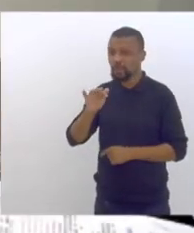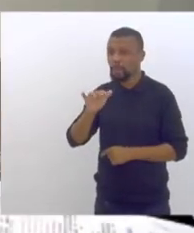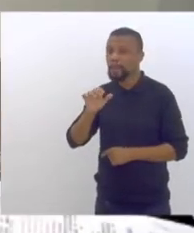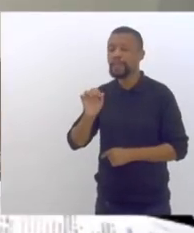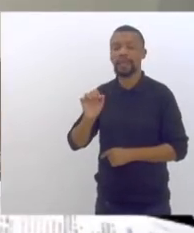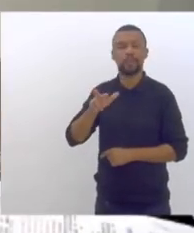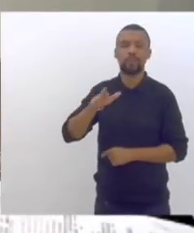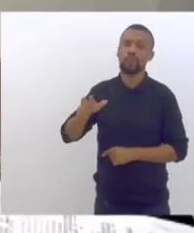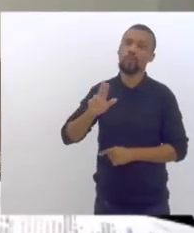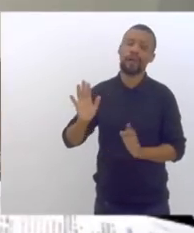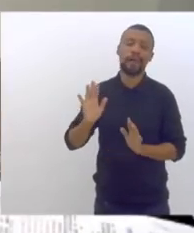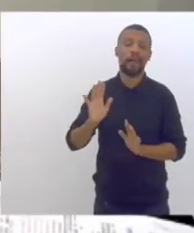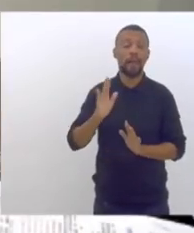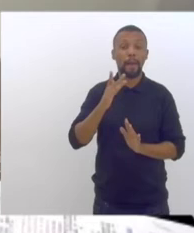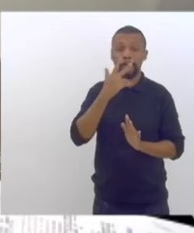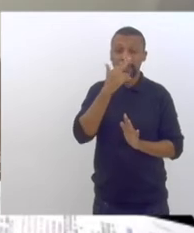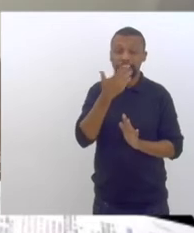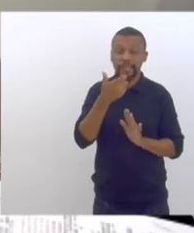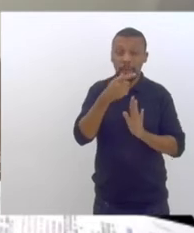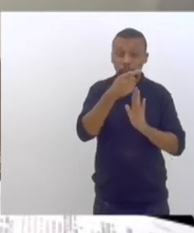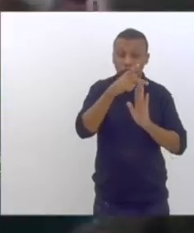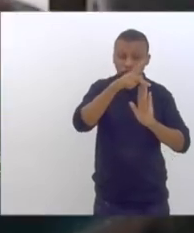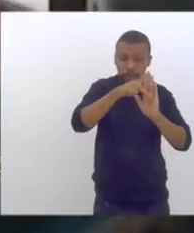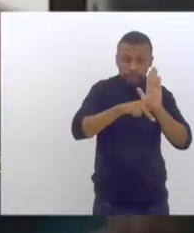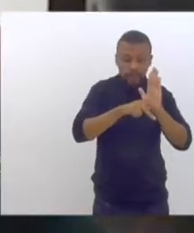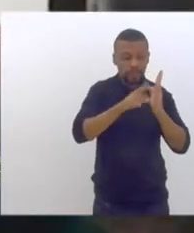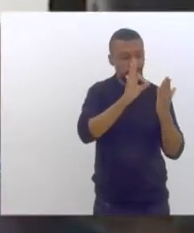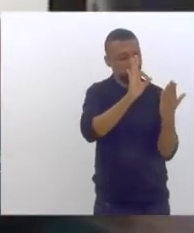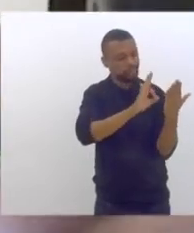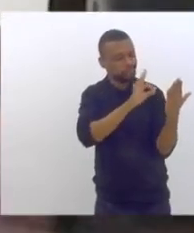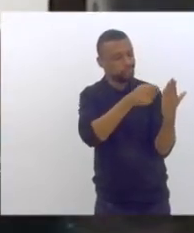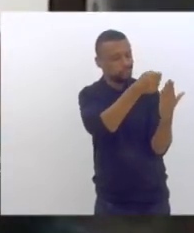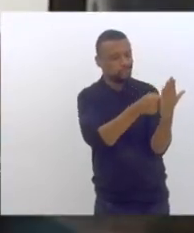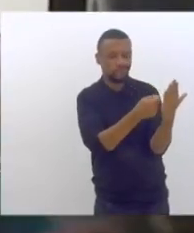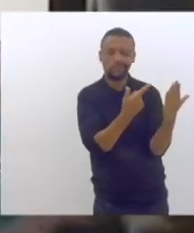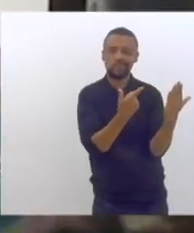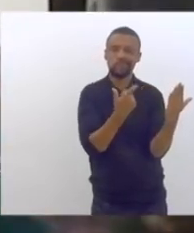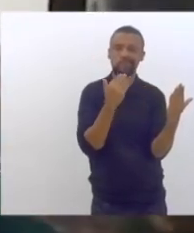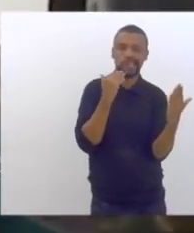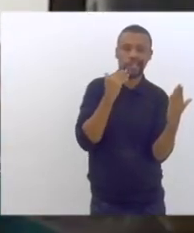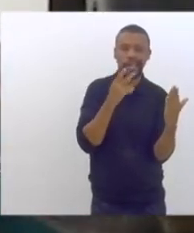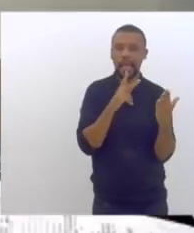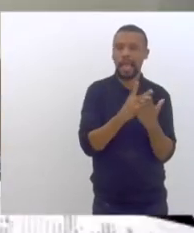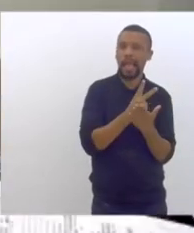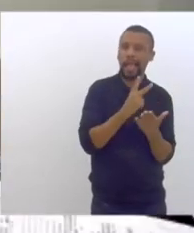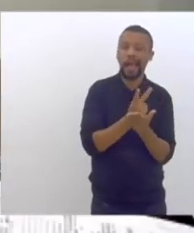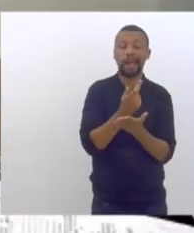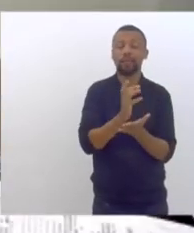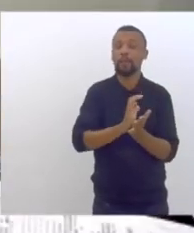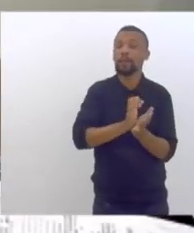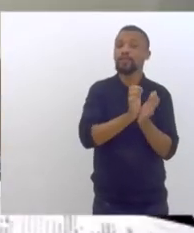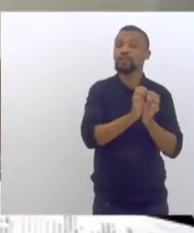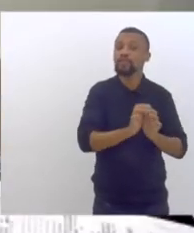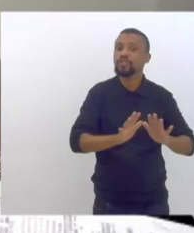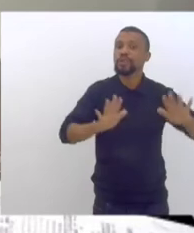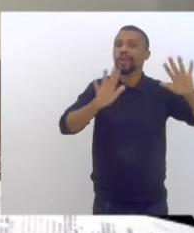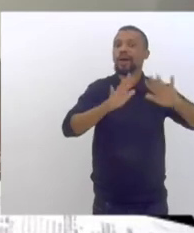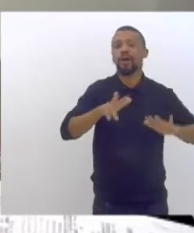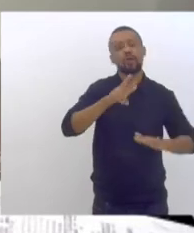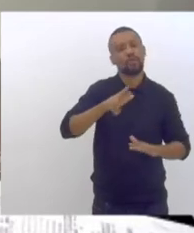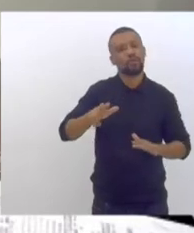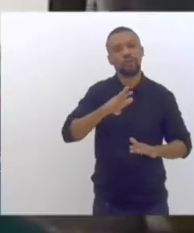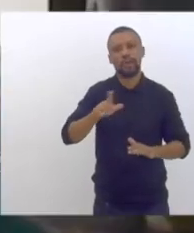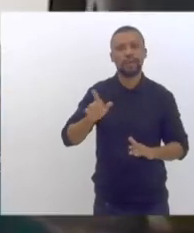ele que eu acho que organizou errado projeto Tá bom então tudo bem então concordo genericamente com